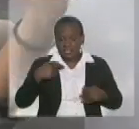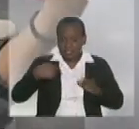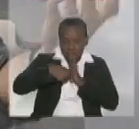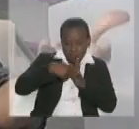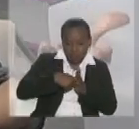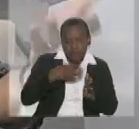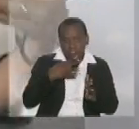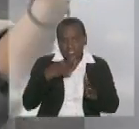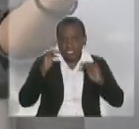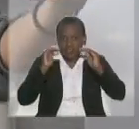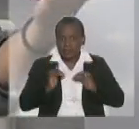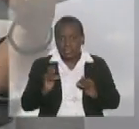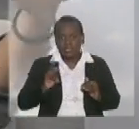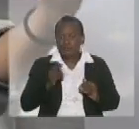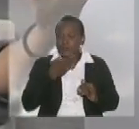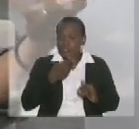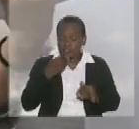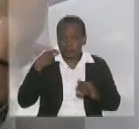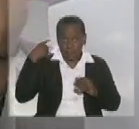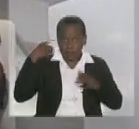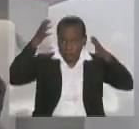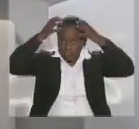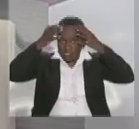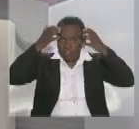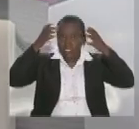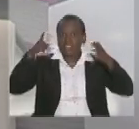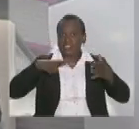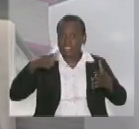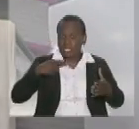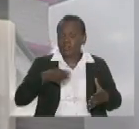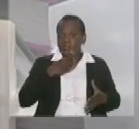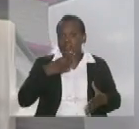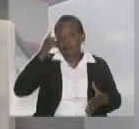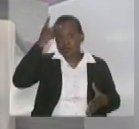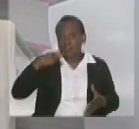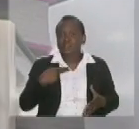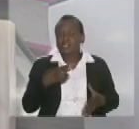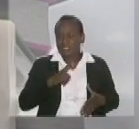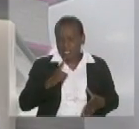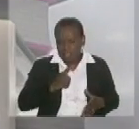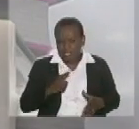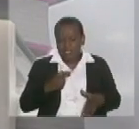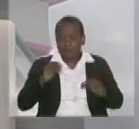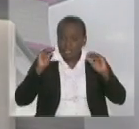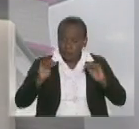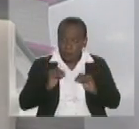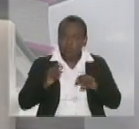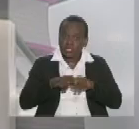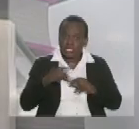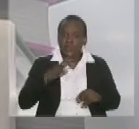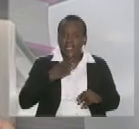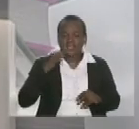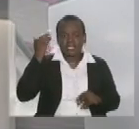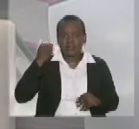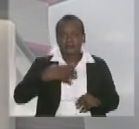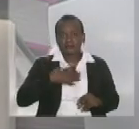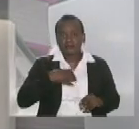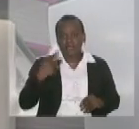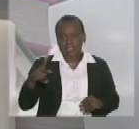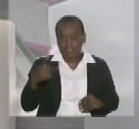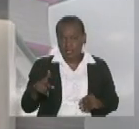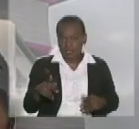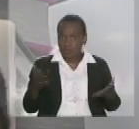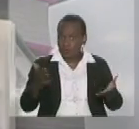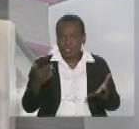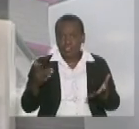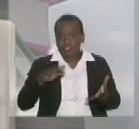respeito, do autoconhecimento, né? Eu acredito que o Menino Maluquinho, ele tem um autoconhecimento muito grande, né? Esse respeito envolve um autoconhecimento.